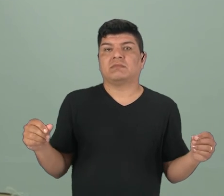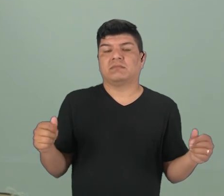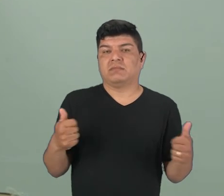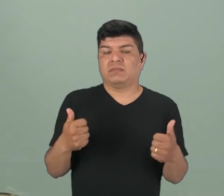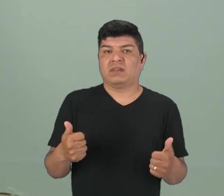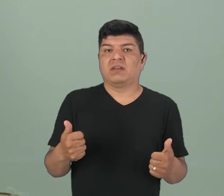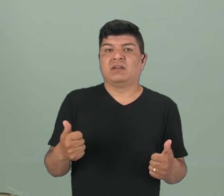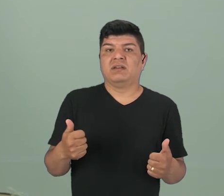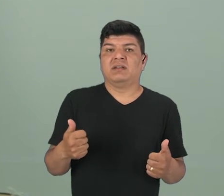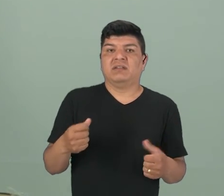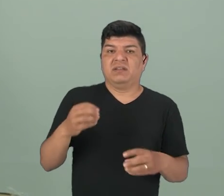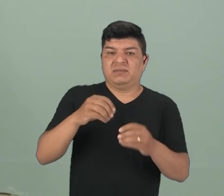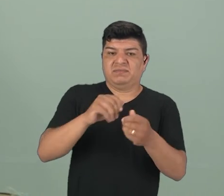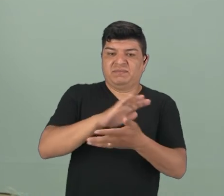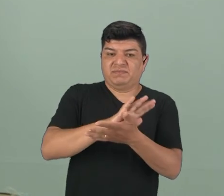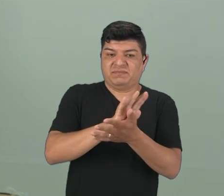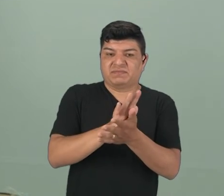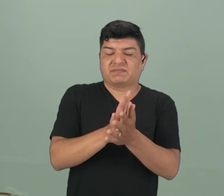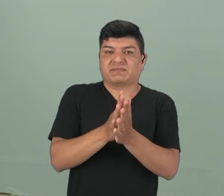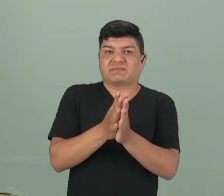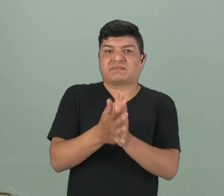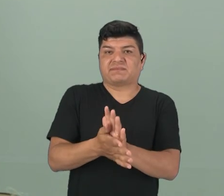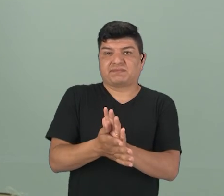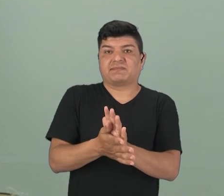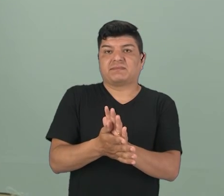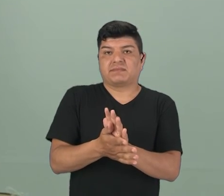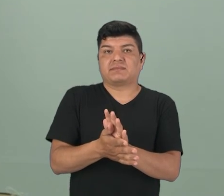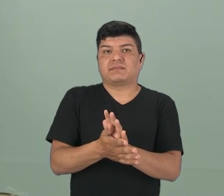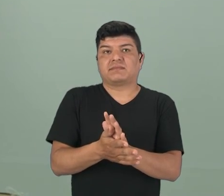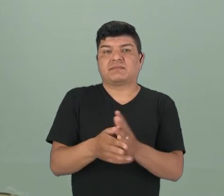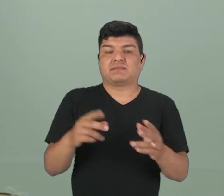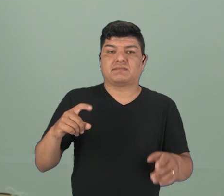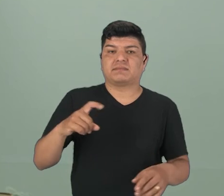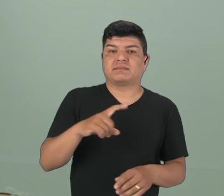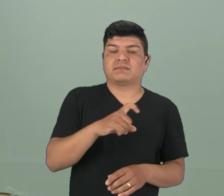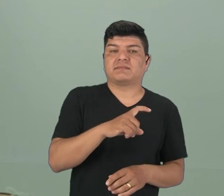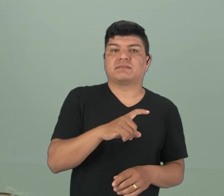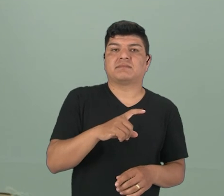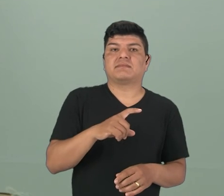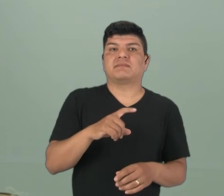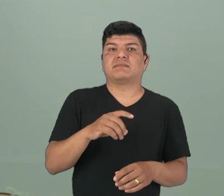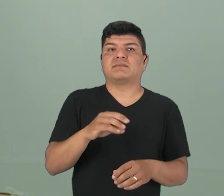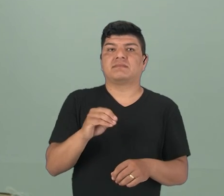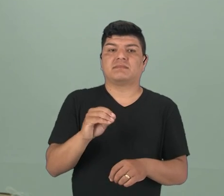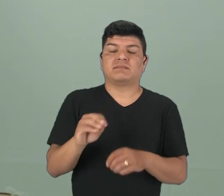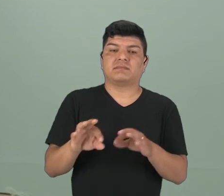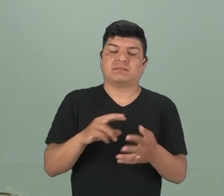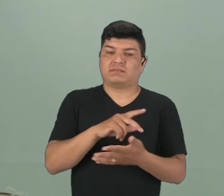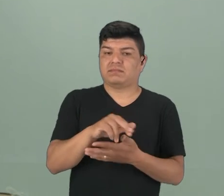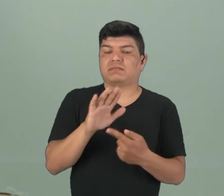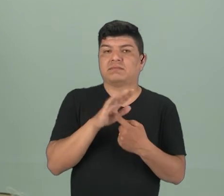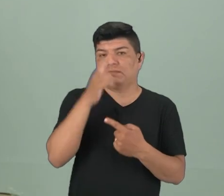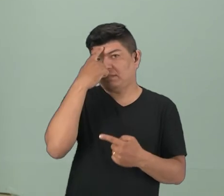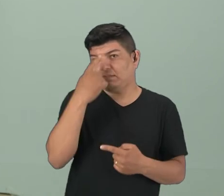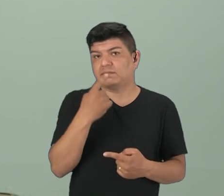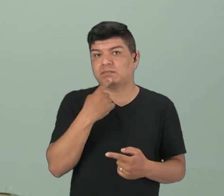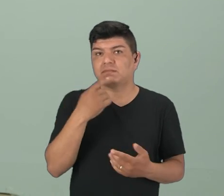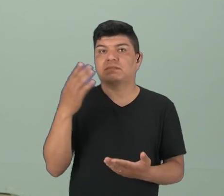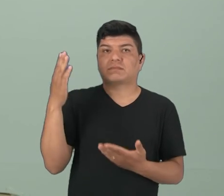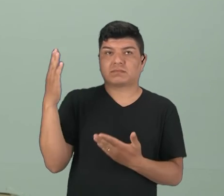tá? Que são os decompositores que a gente se refere aí, bactérias e fungos, como na imagem foi explicado. E aí,